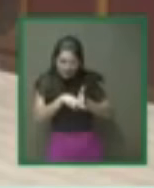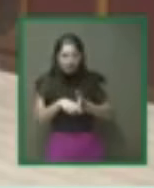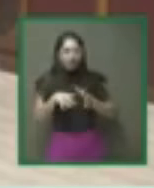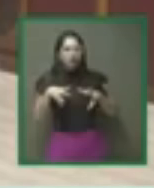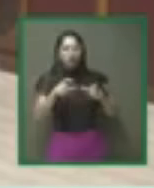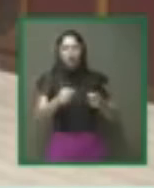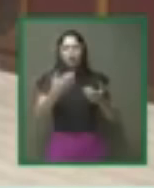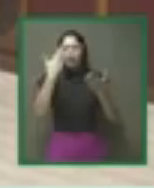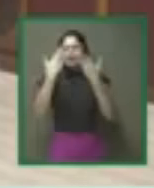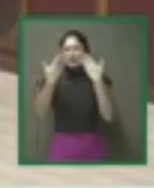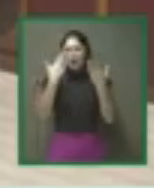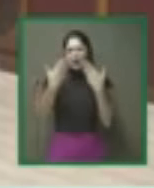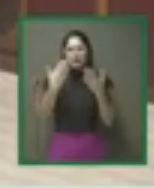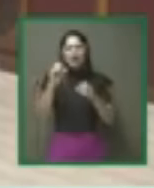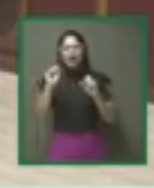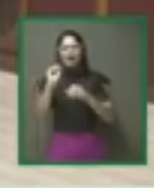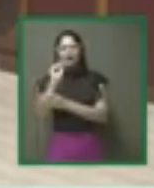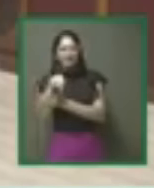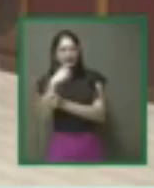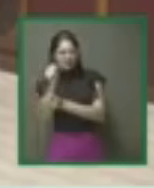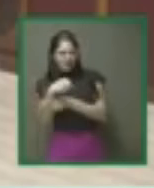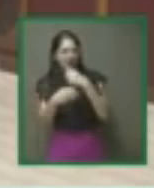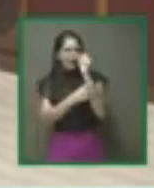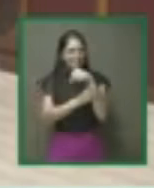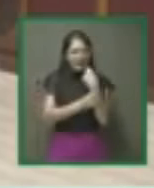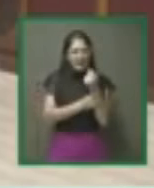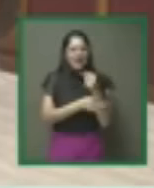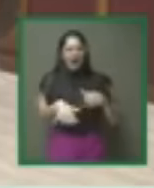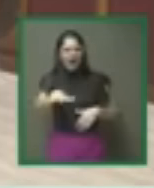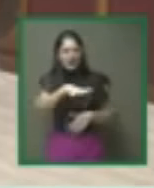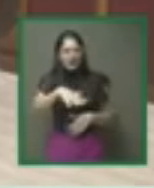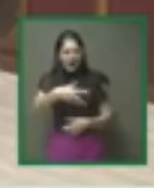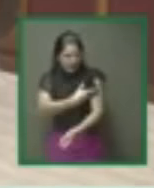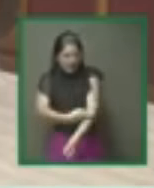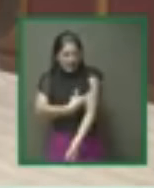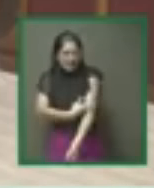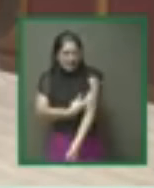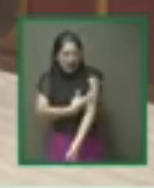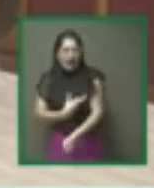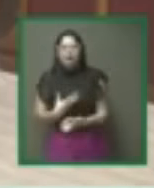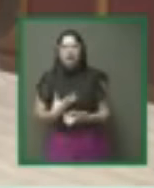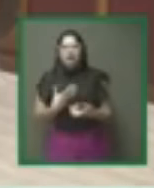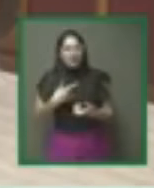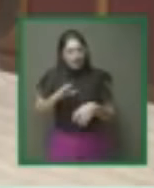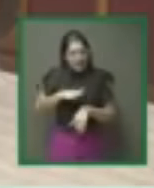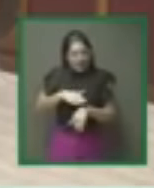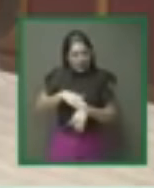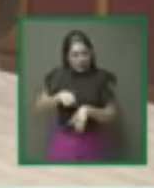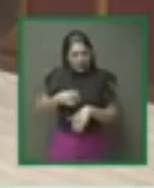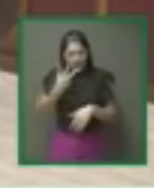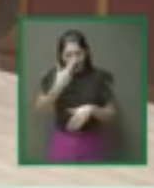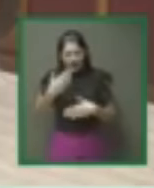imagem, a psicologia, a fisioterapia, laboratório. Então, naquele momento, inclusive, a gente estava finalizando